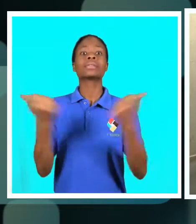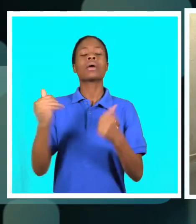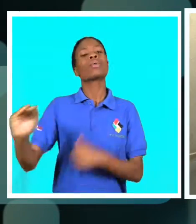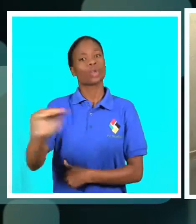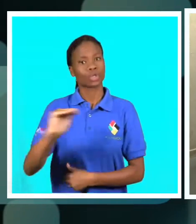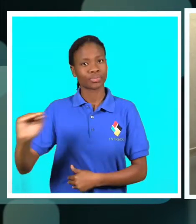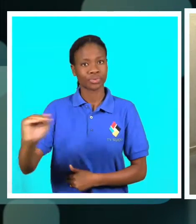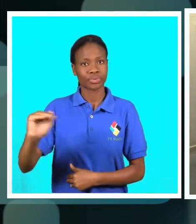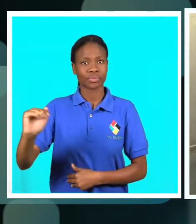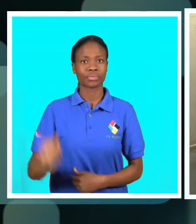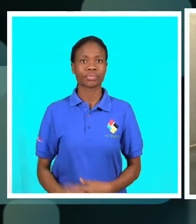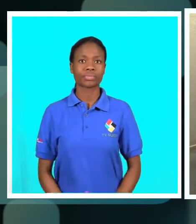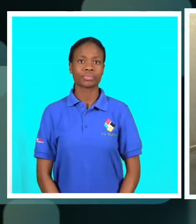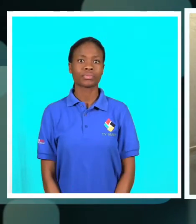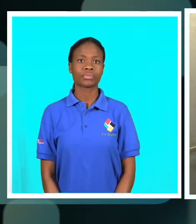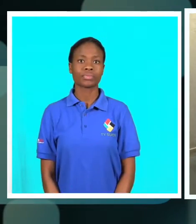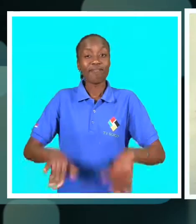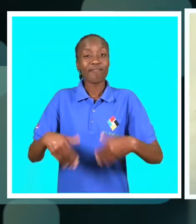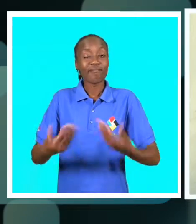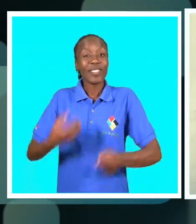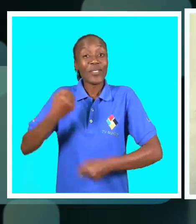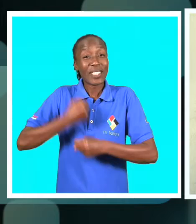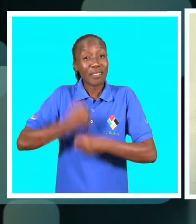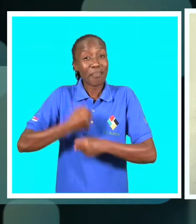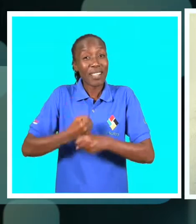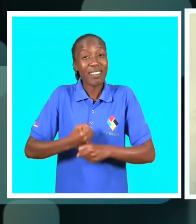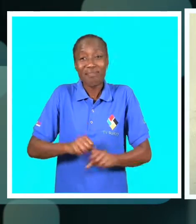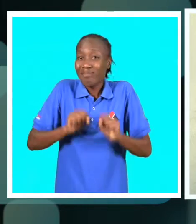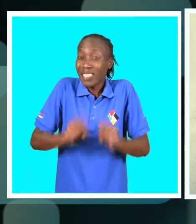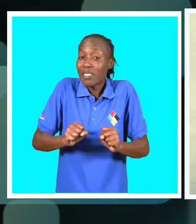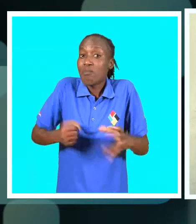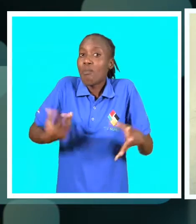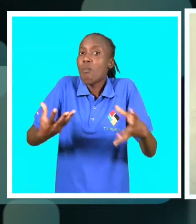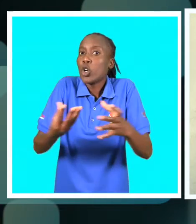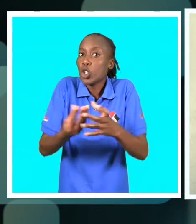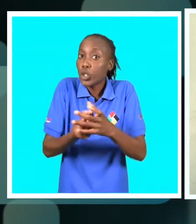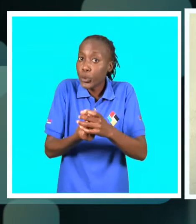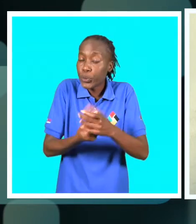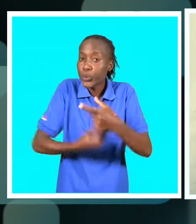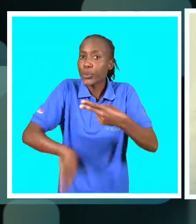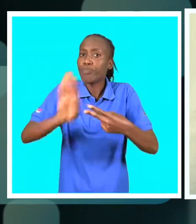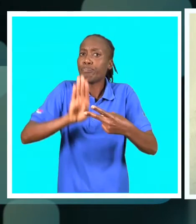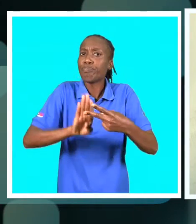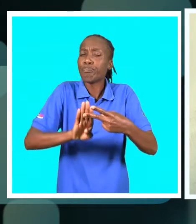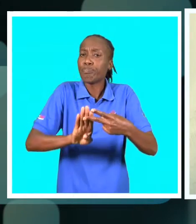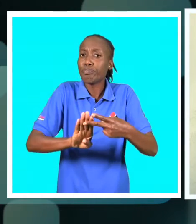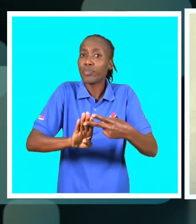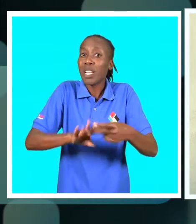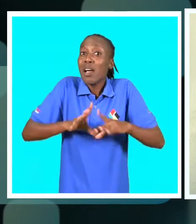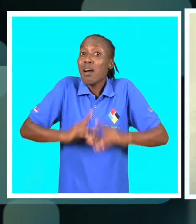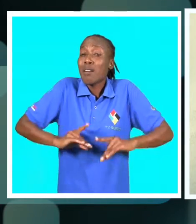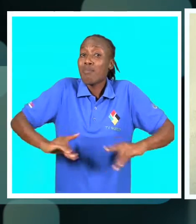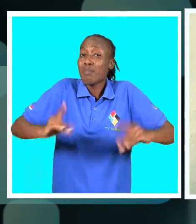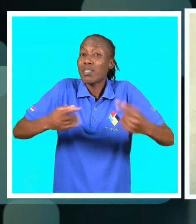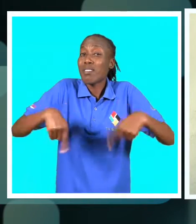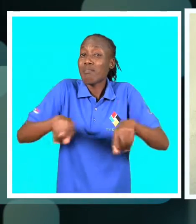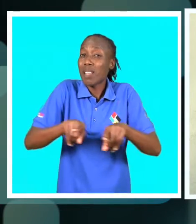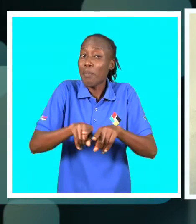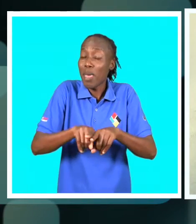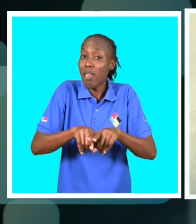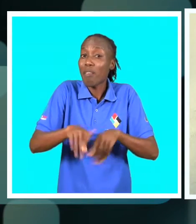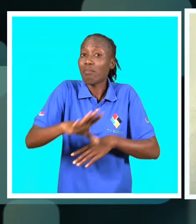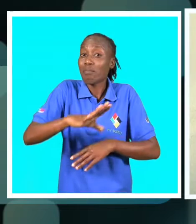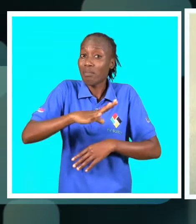os serviços de saúde e a comunidade. O trabalho tem ser conjunto. A população também